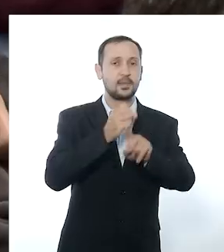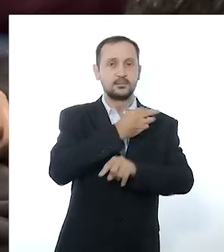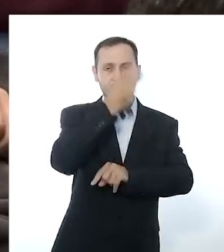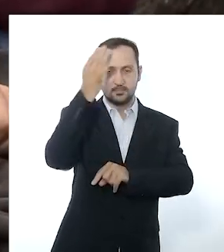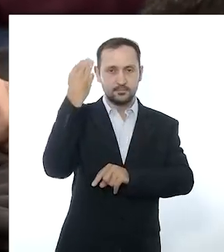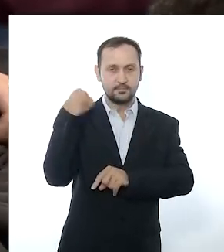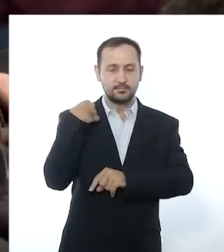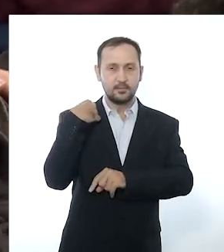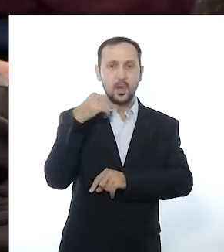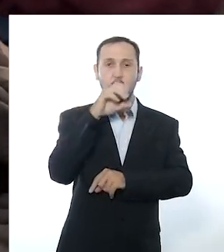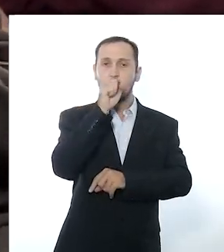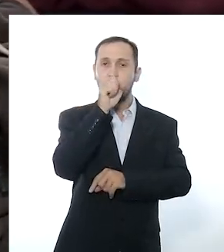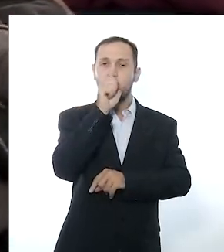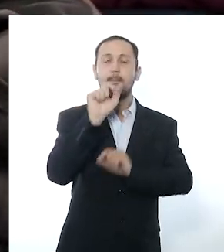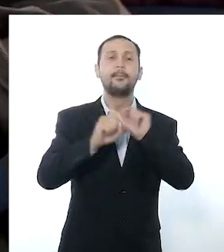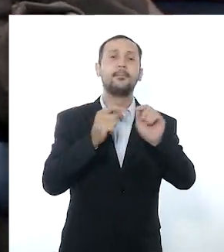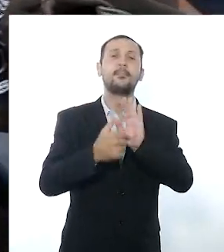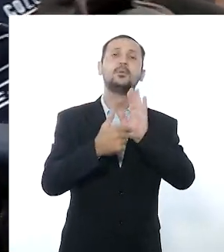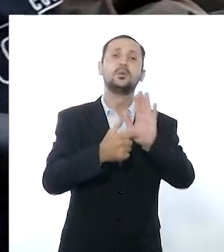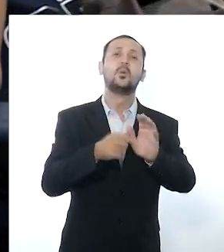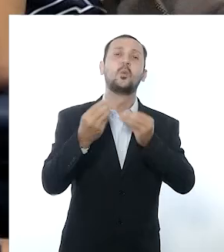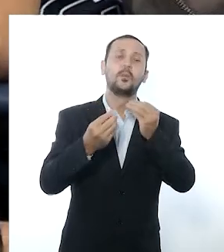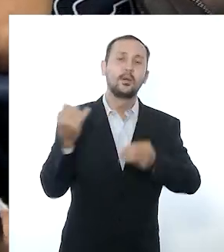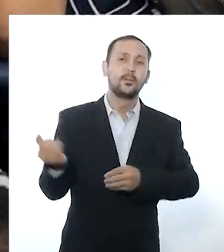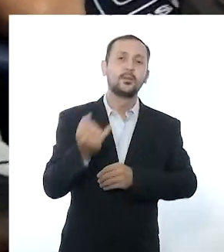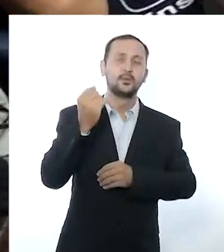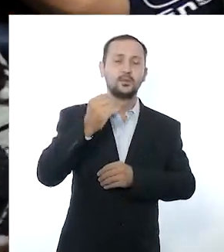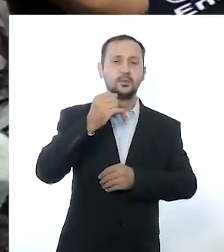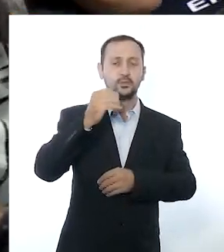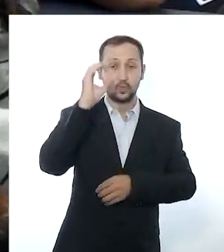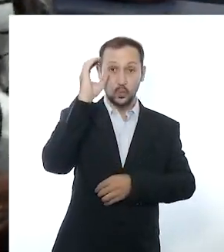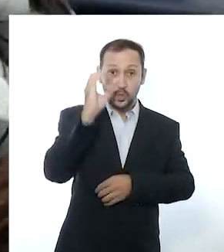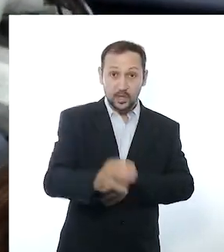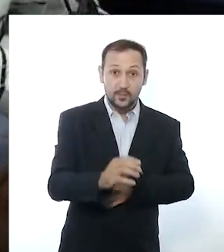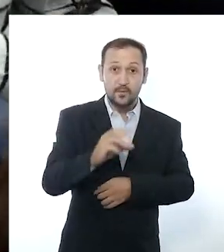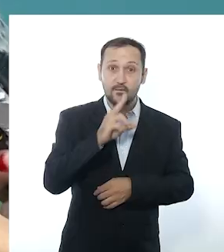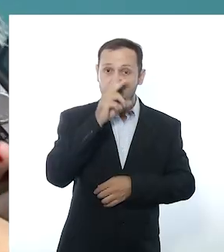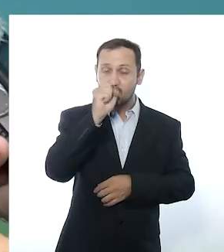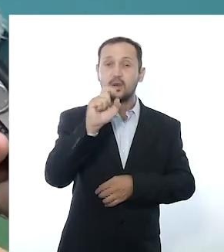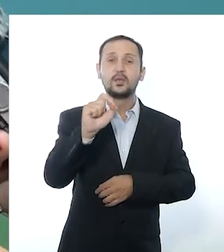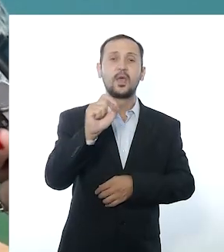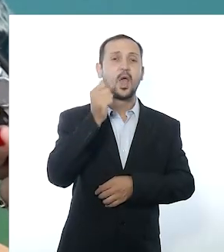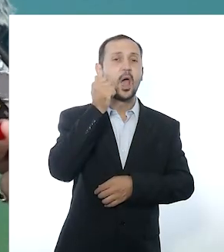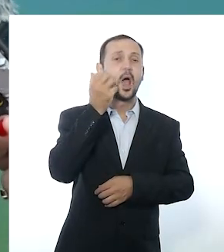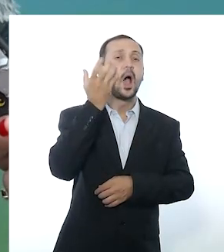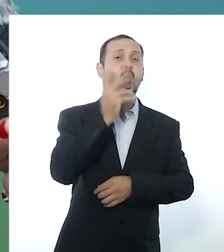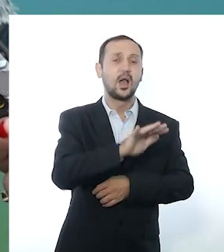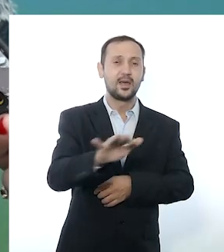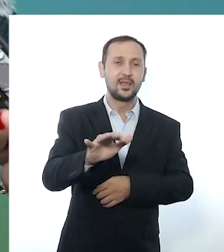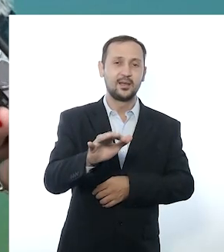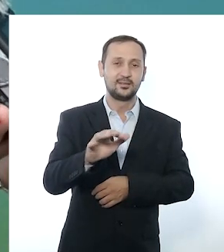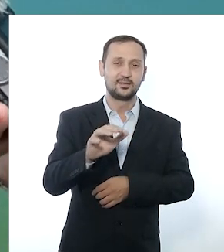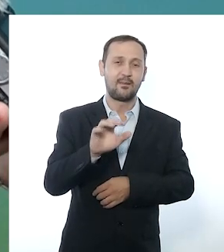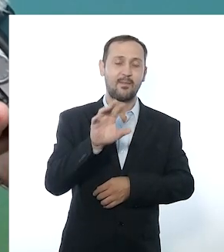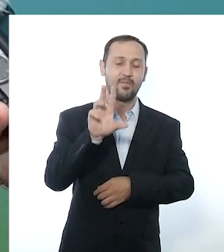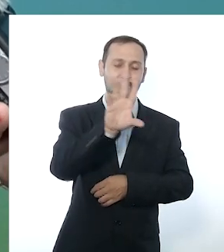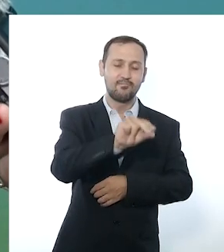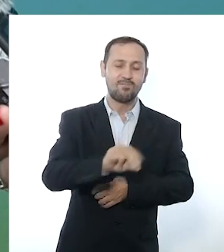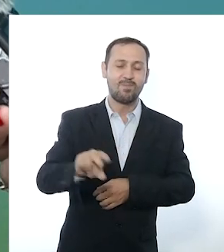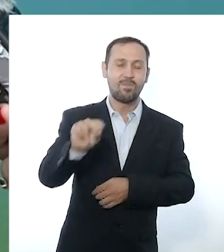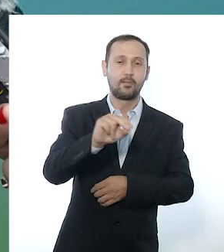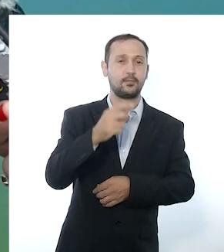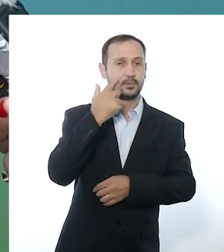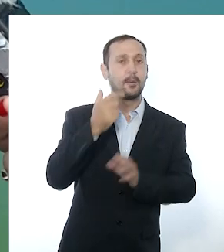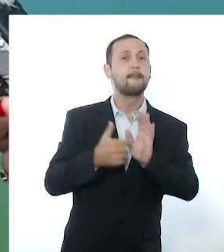sobre a importância do combate a um crime que impacta toda a sociedade, a pedofilia. Quando nós observamos que o Mato Grosso do Sul aparece em